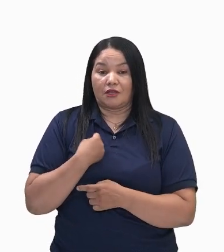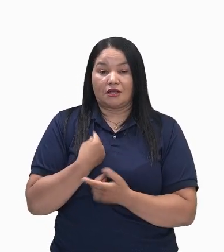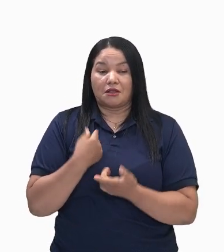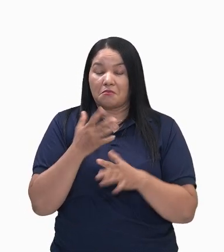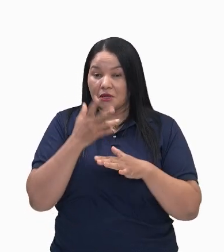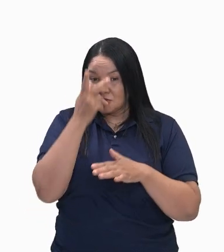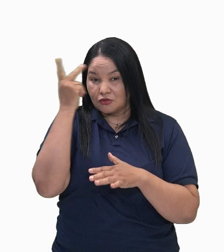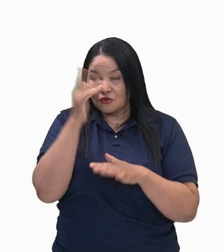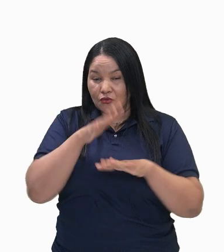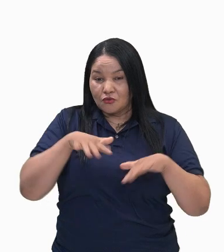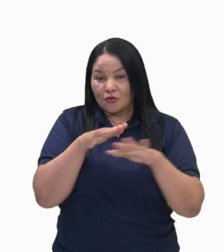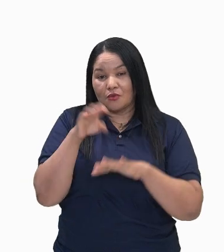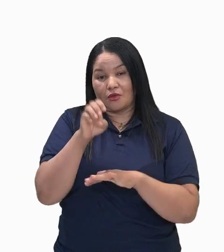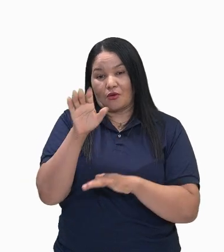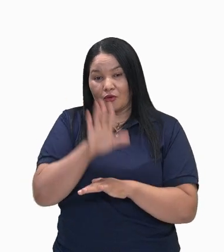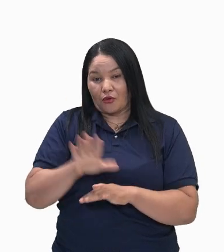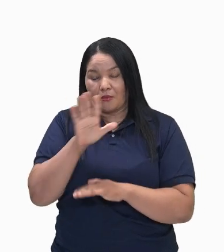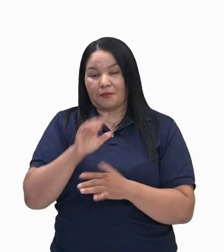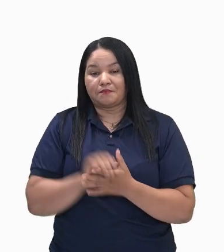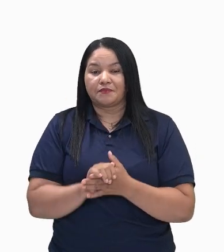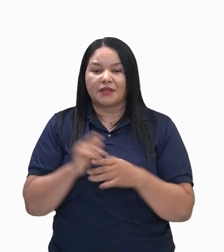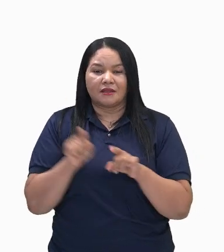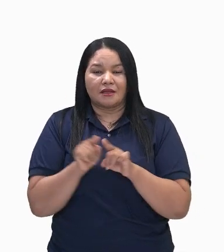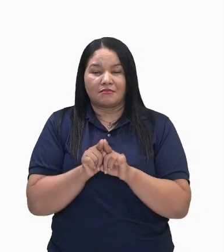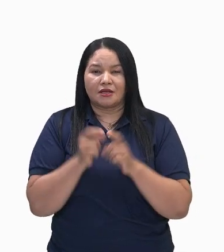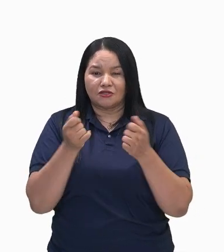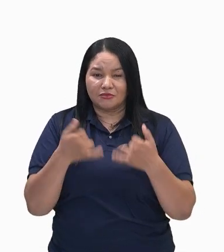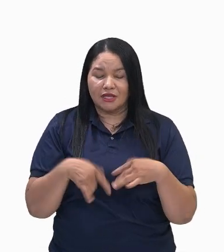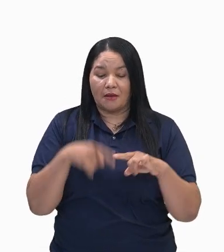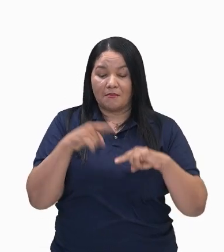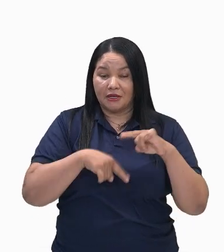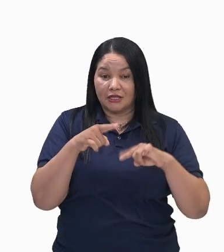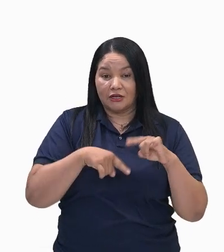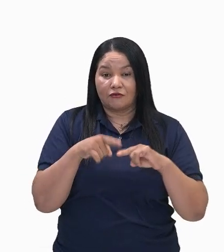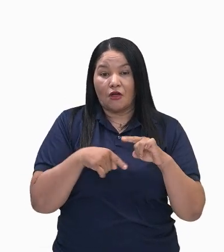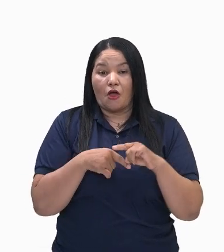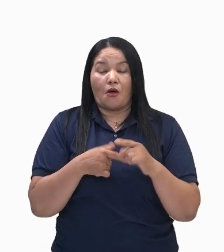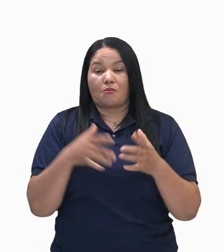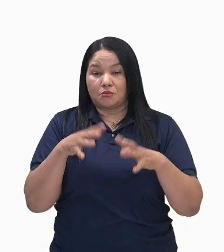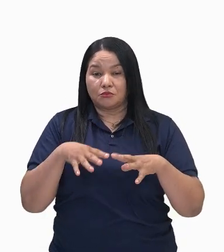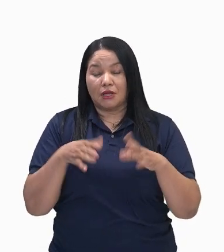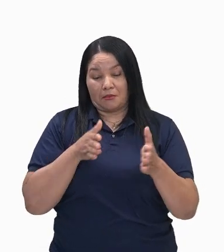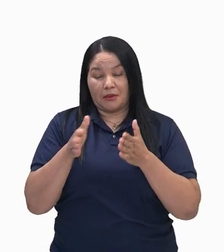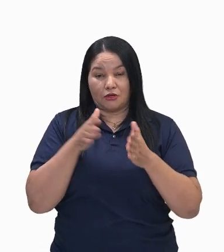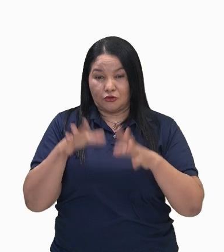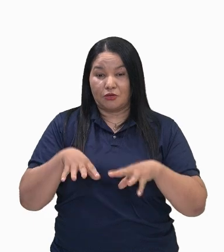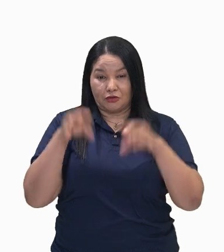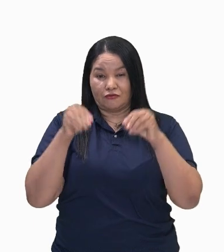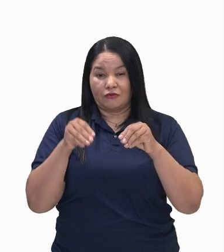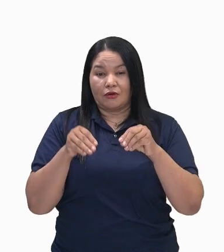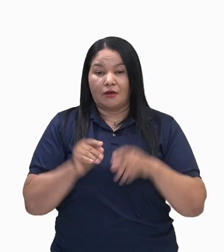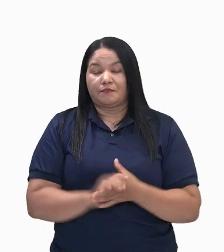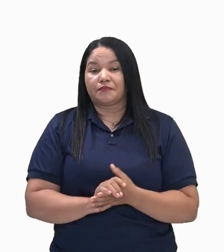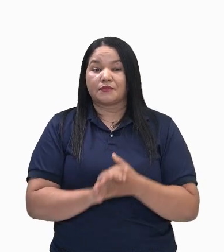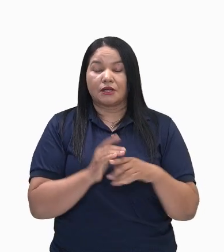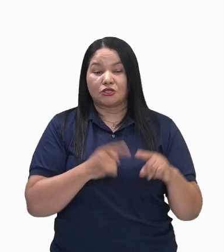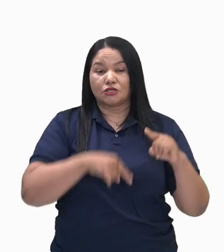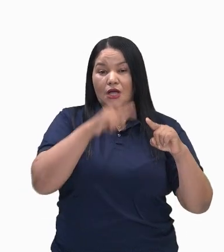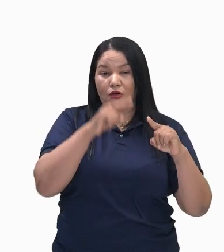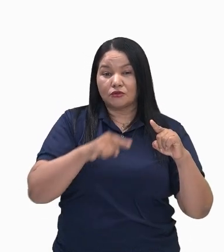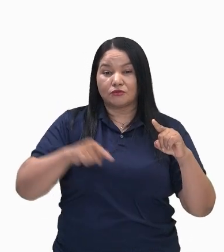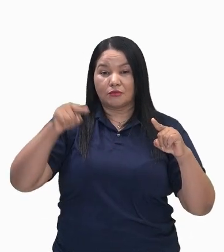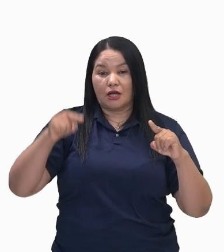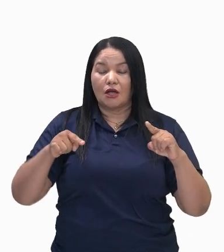toda a Europa. Então, podemos distinguir os instrumentos medievais em altos e baixos, definidos